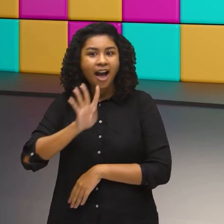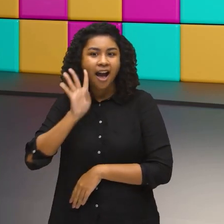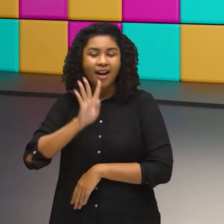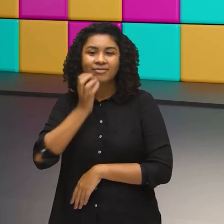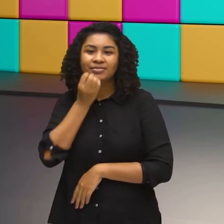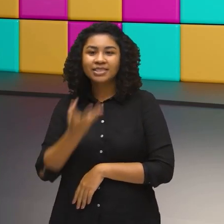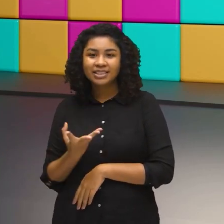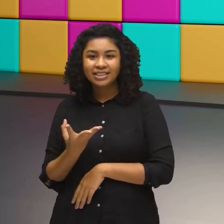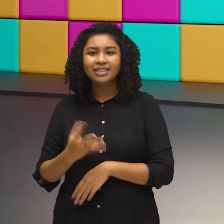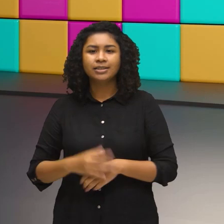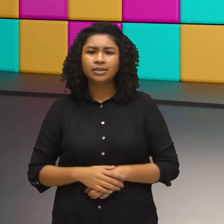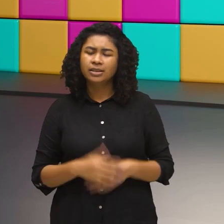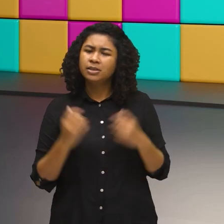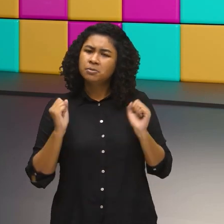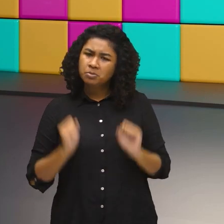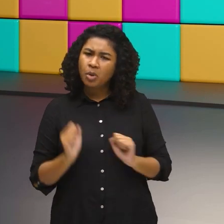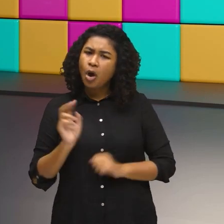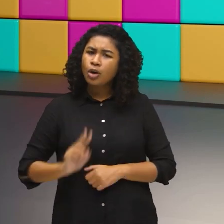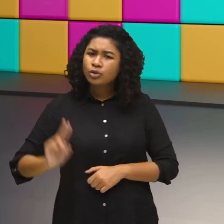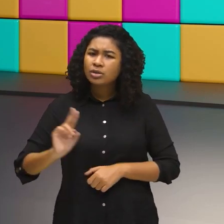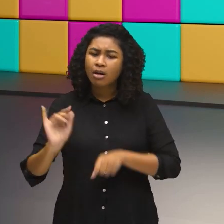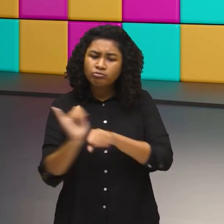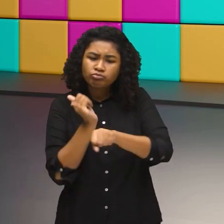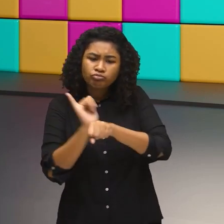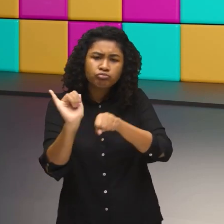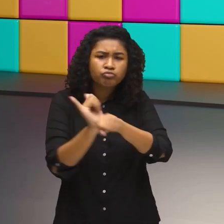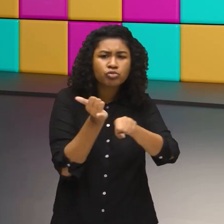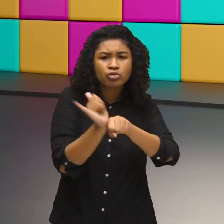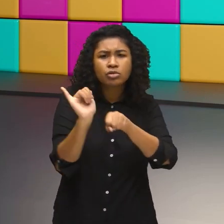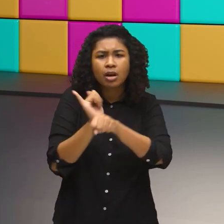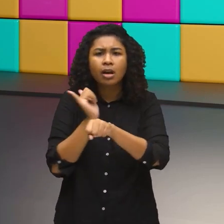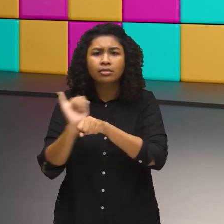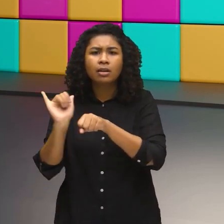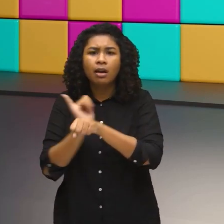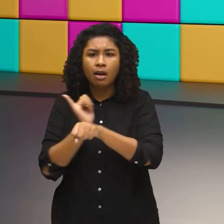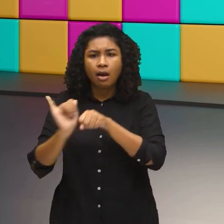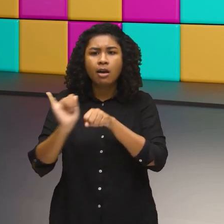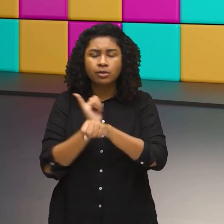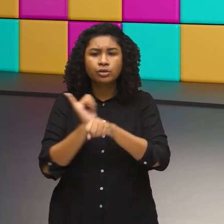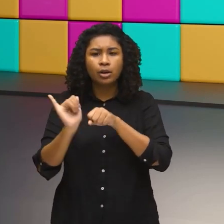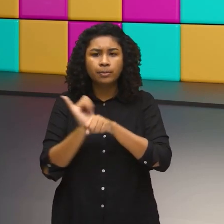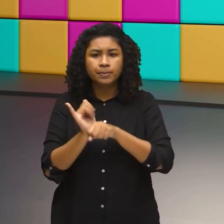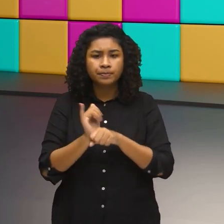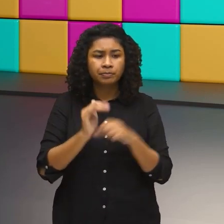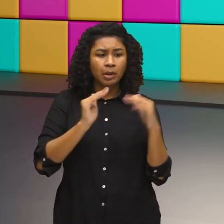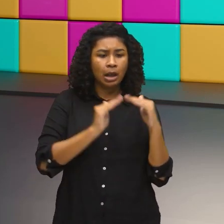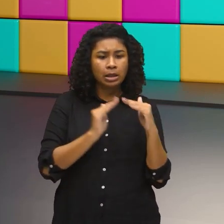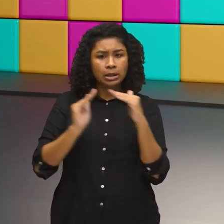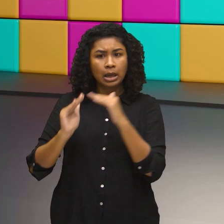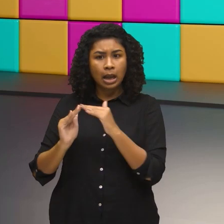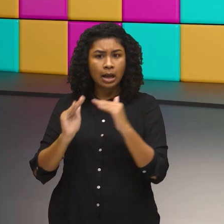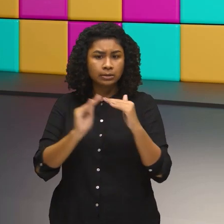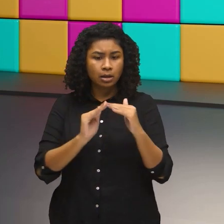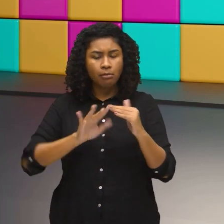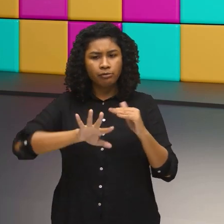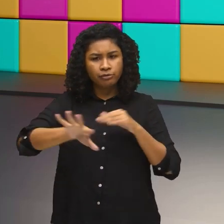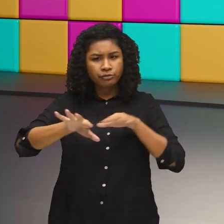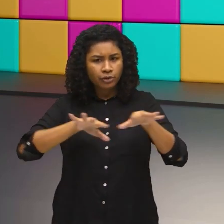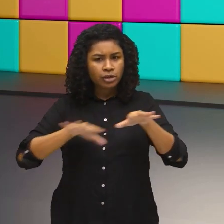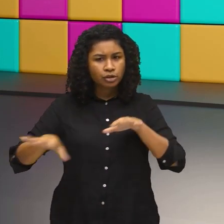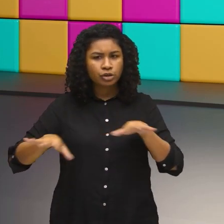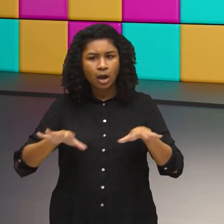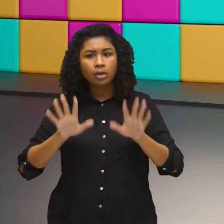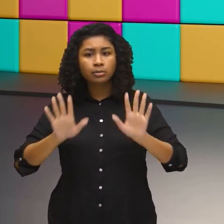pode usar essas situações participando um na casa do outro, assim, no sentido de aula online. Pode